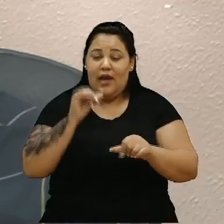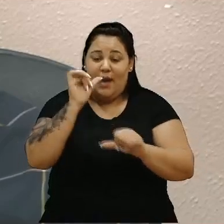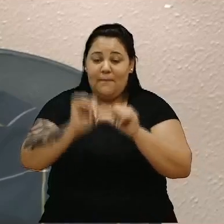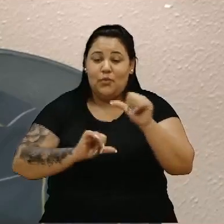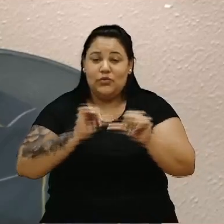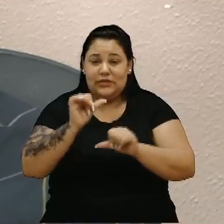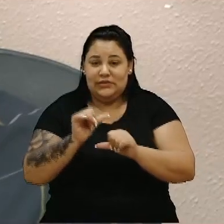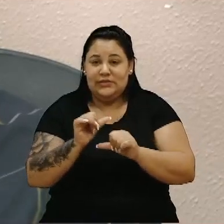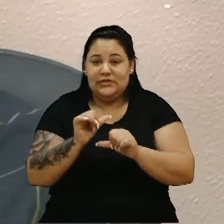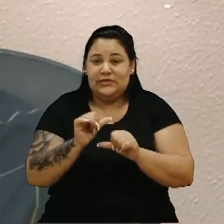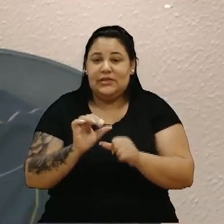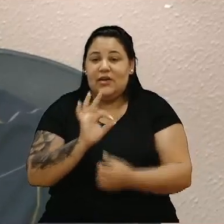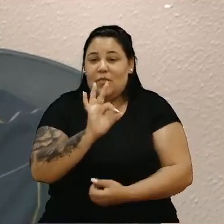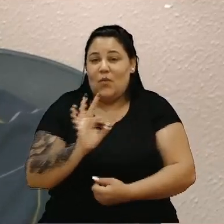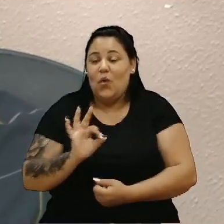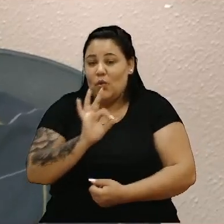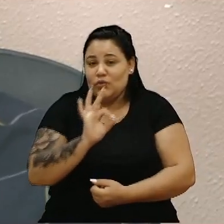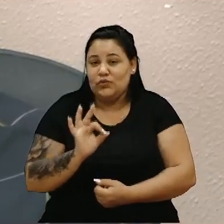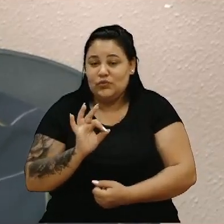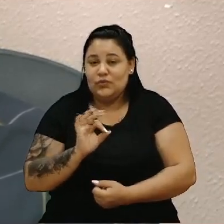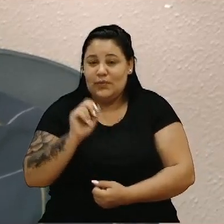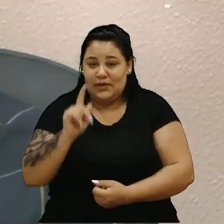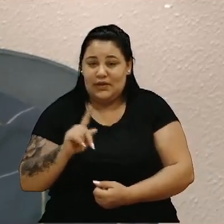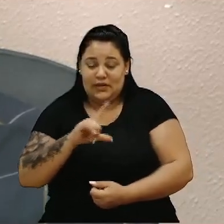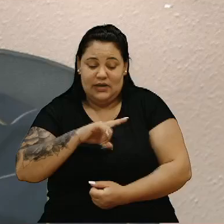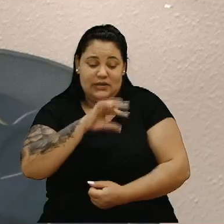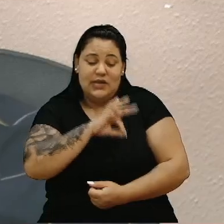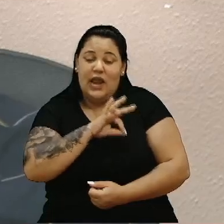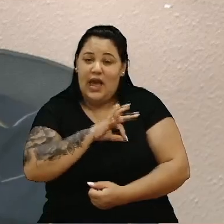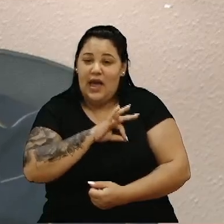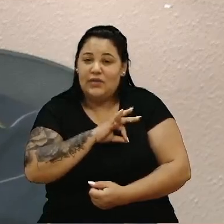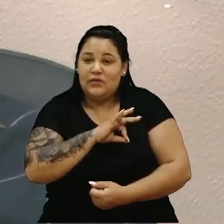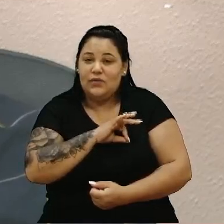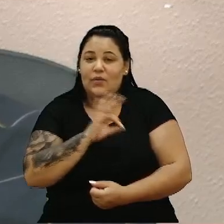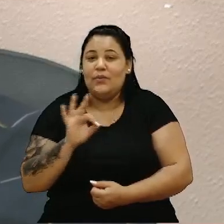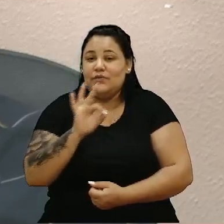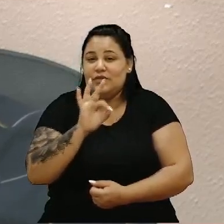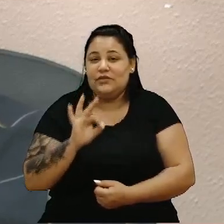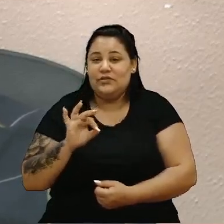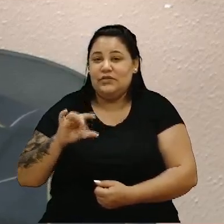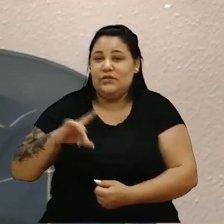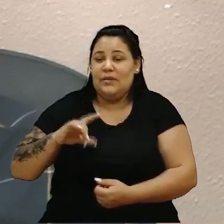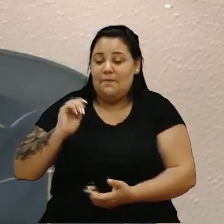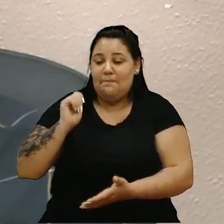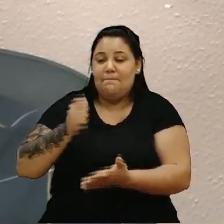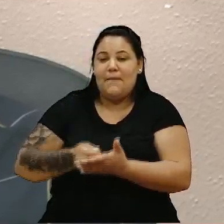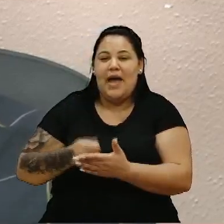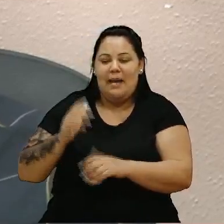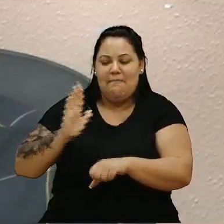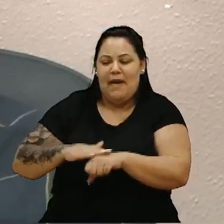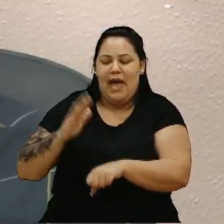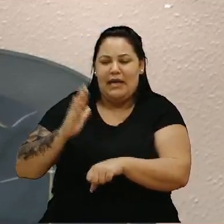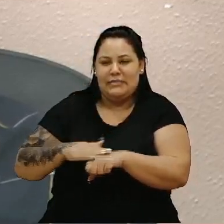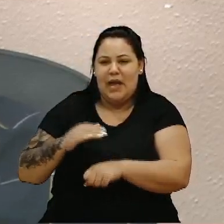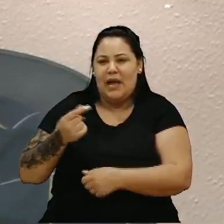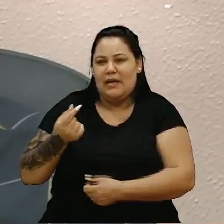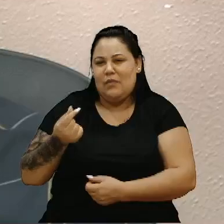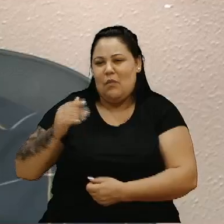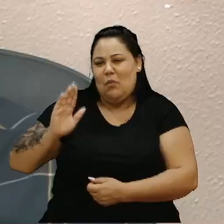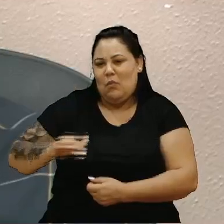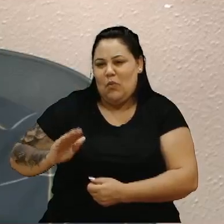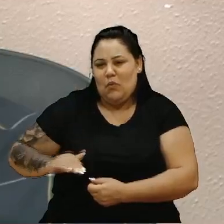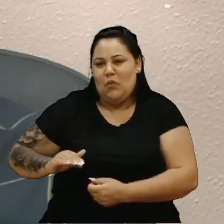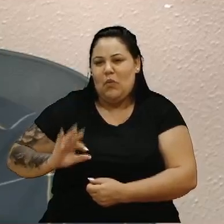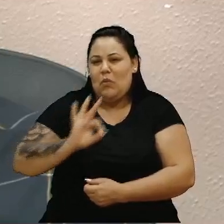carga tributária para os assalariados, né, que proporcionalmente quem ganha mais deve pagar um pouco mais, quem ganha menos paga um pouco menos,